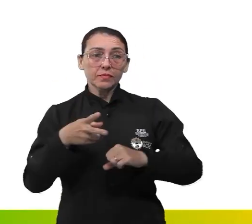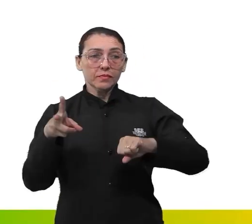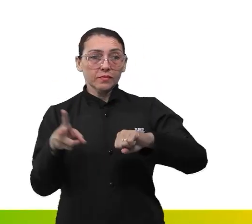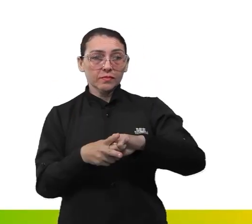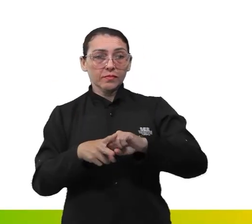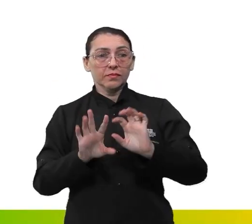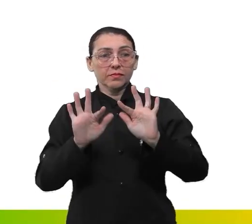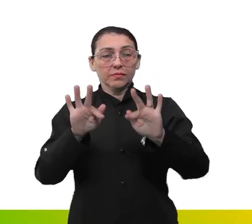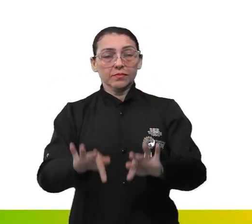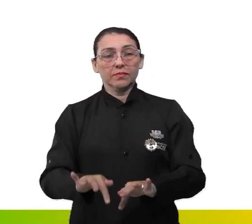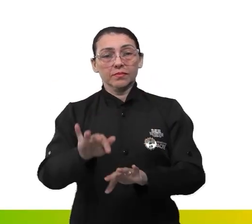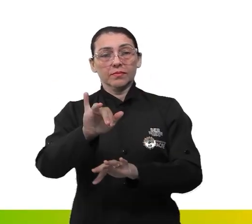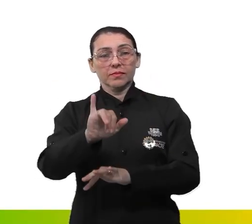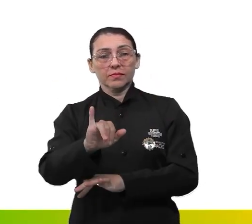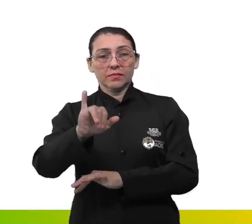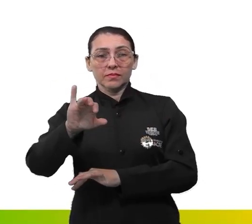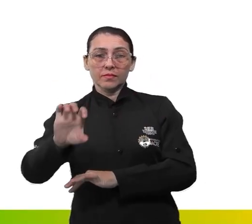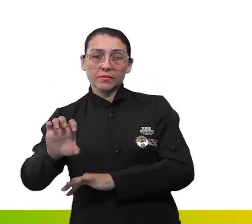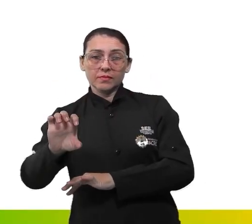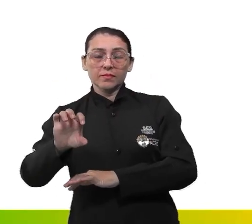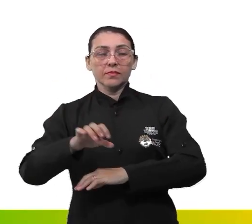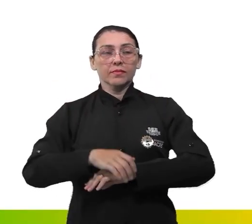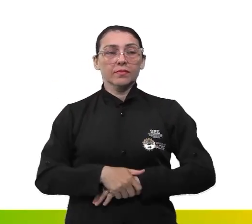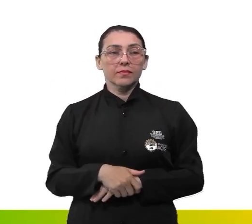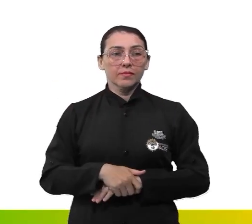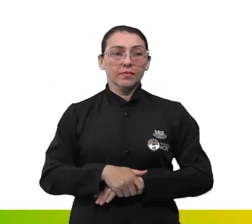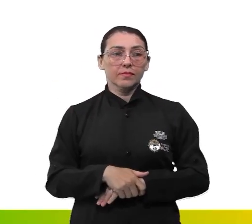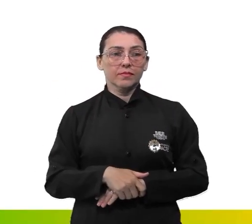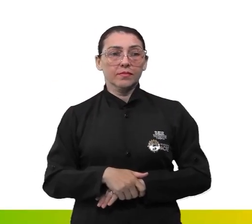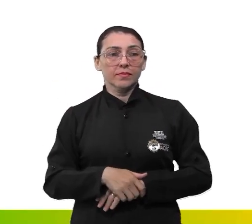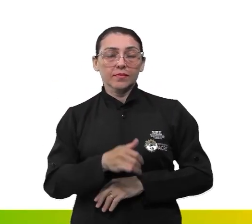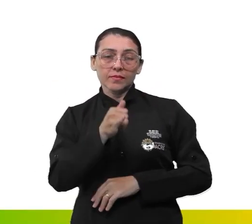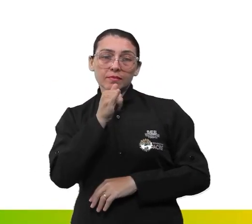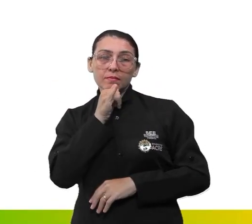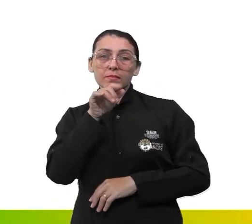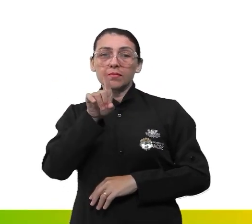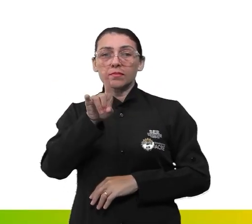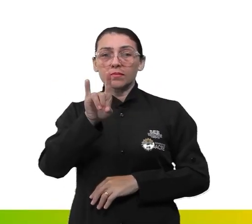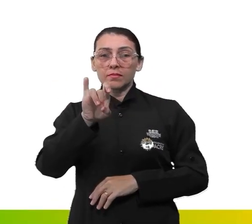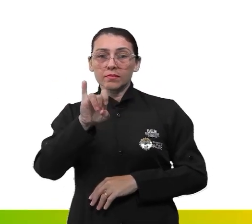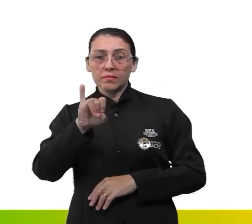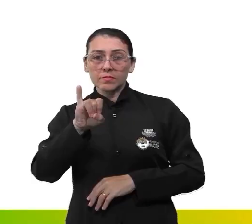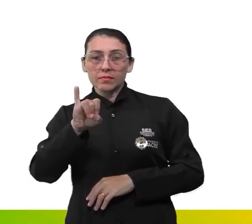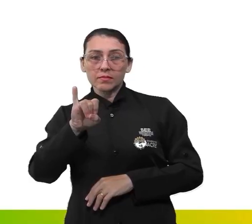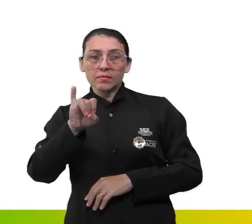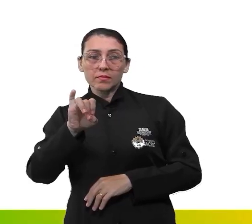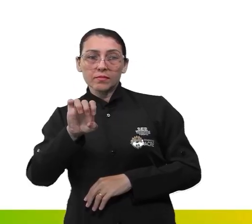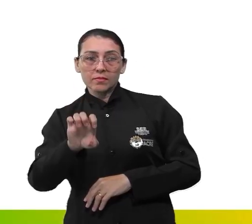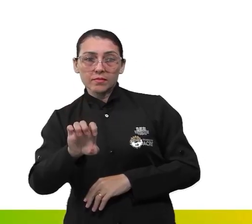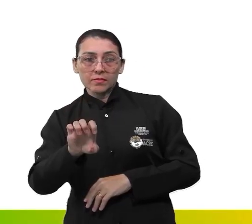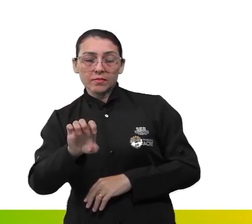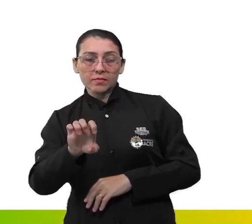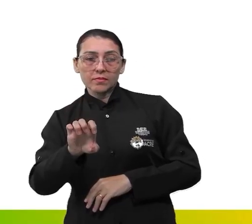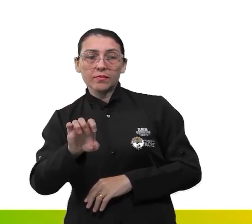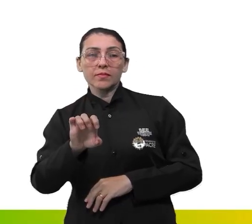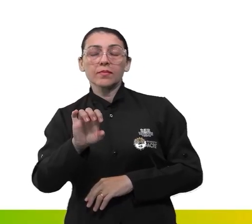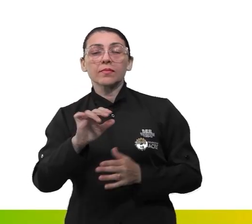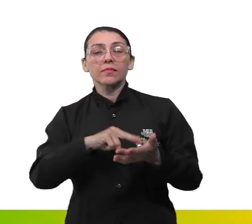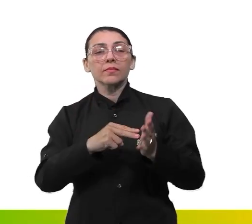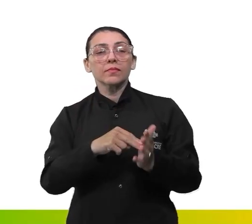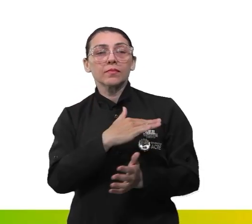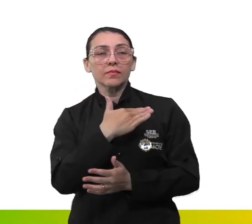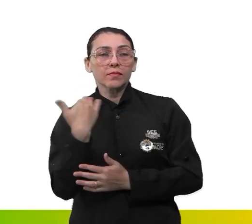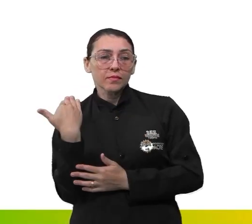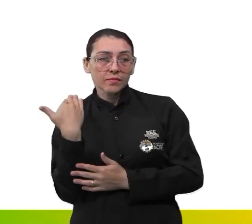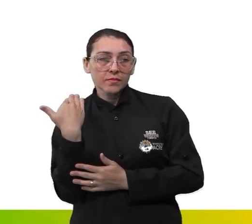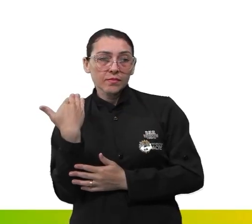Terceira regra, quando o verbo terminar com ie. Nós temos, por exemplo, o verbo die, que significa